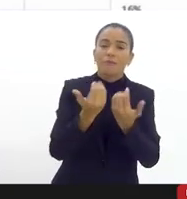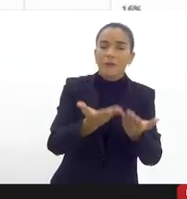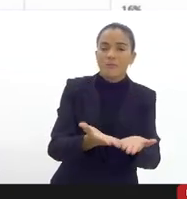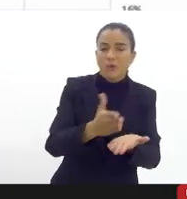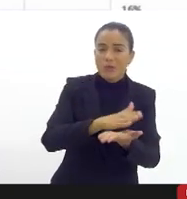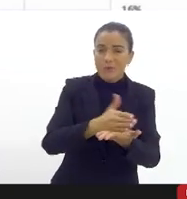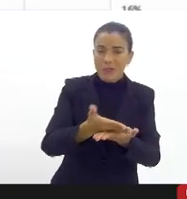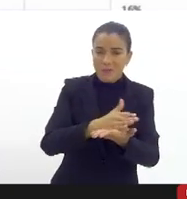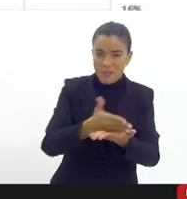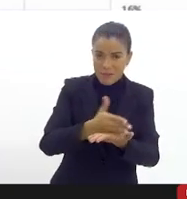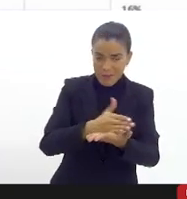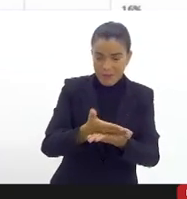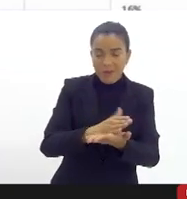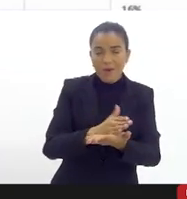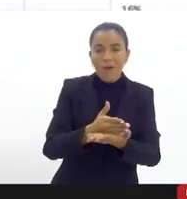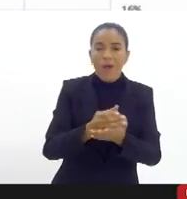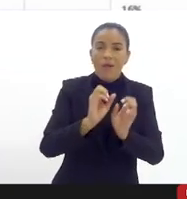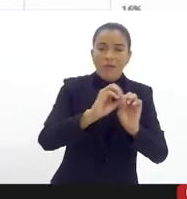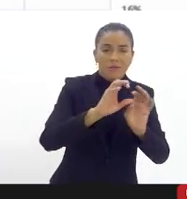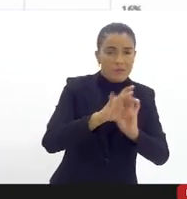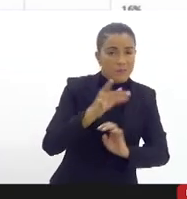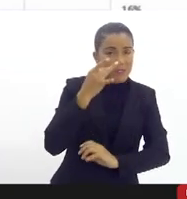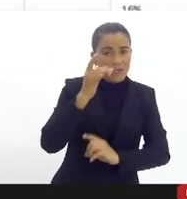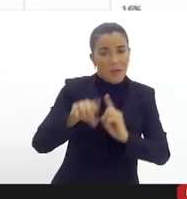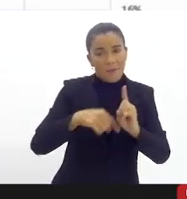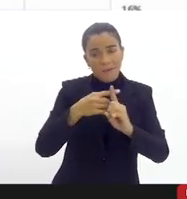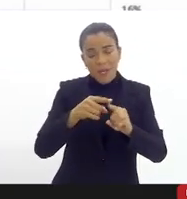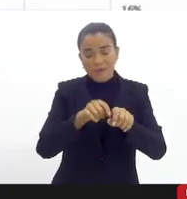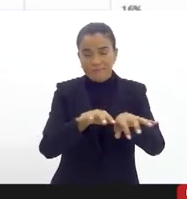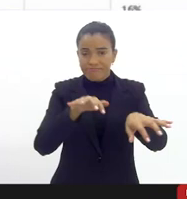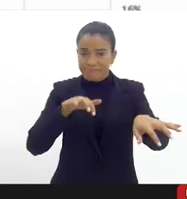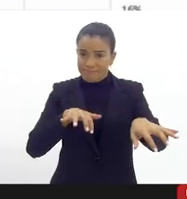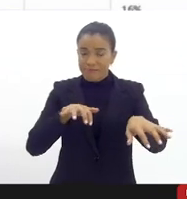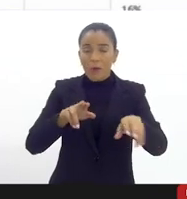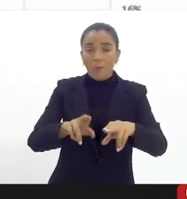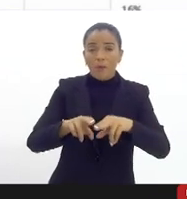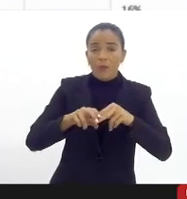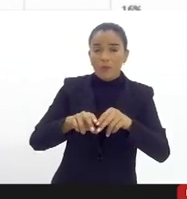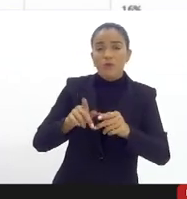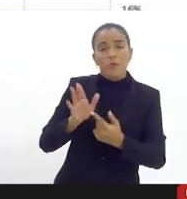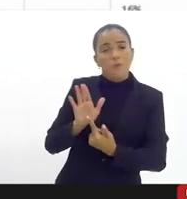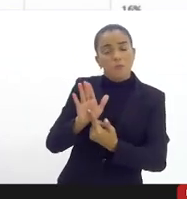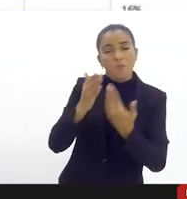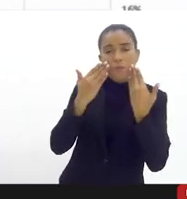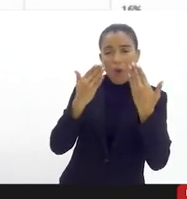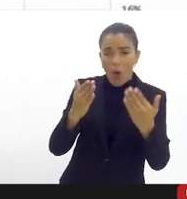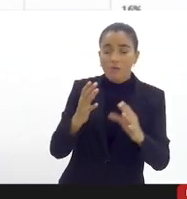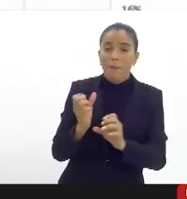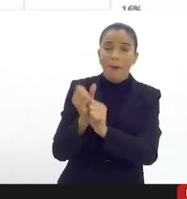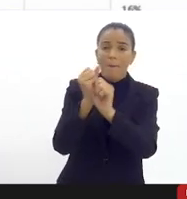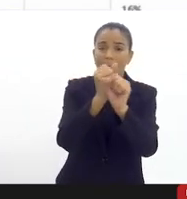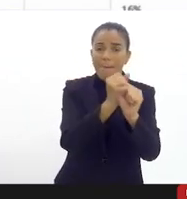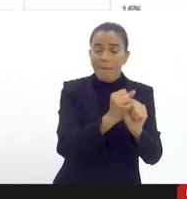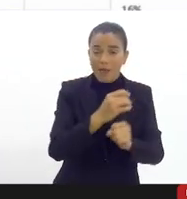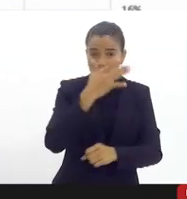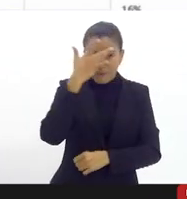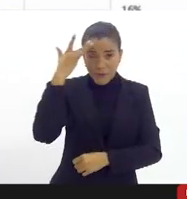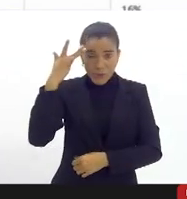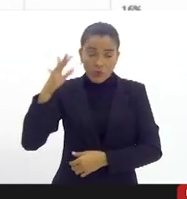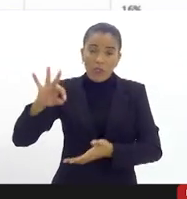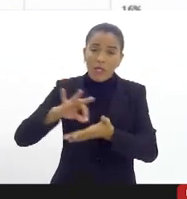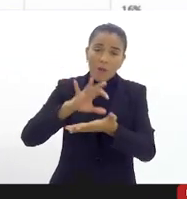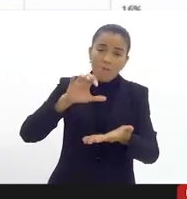presencial do ensino então isso mostra são dados sobre os ingressantes hoje